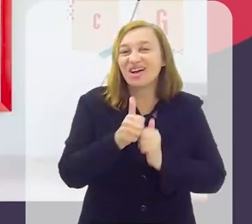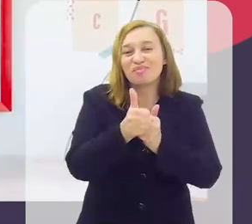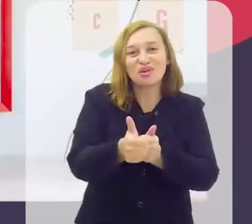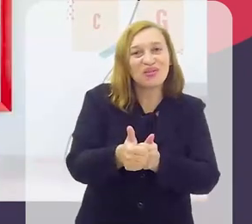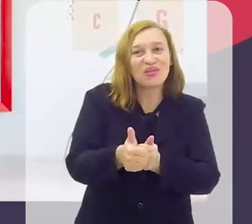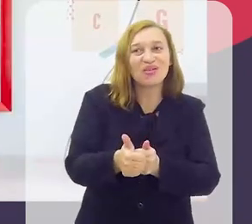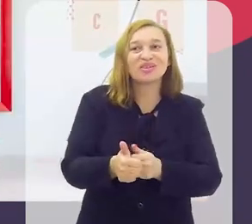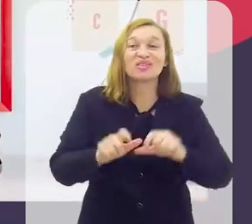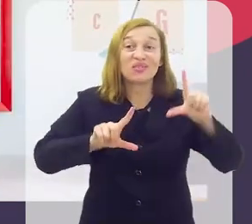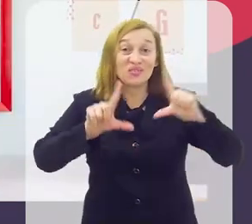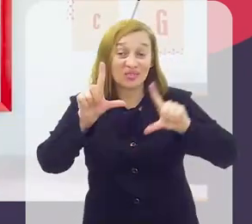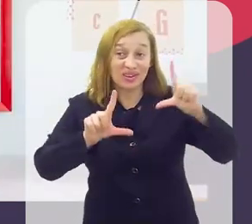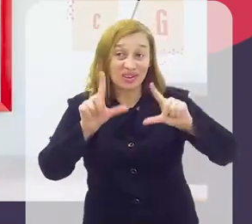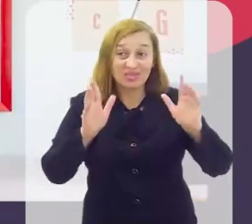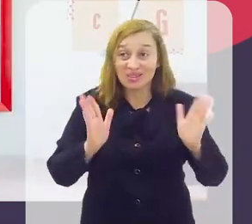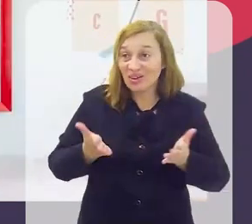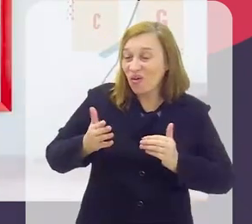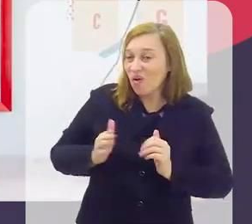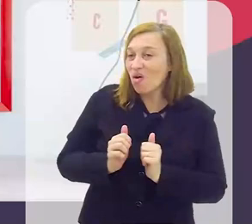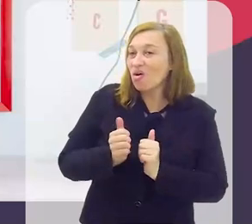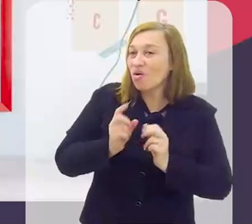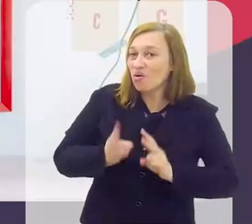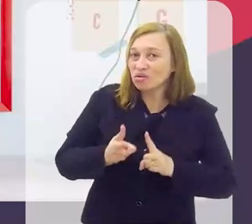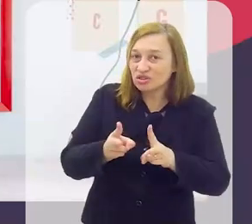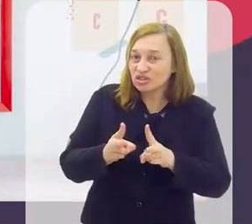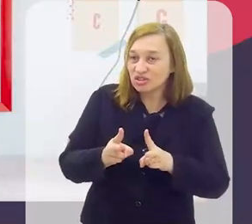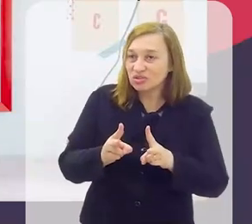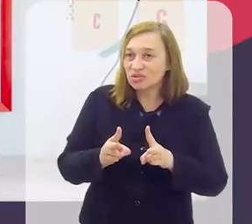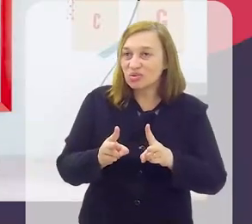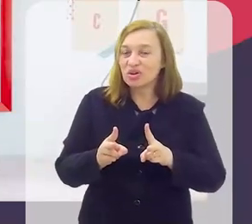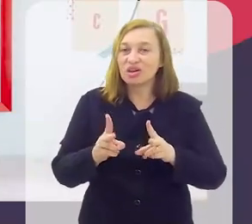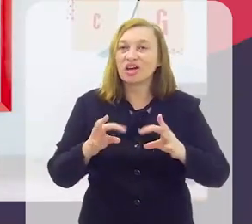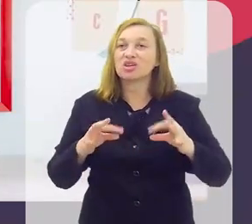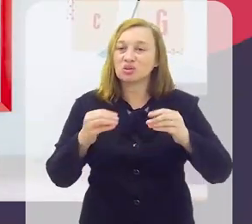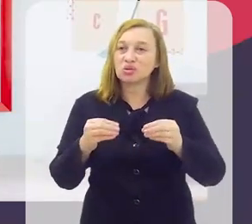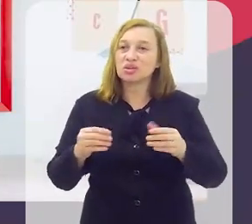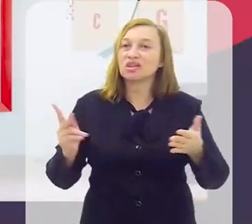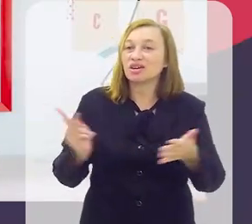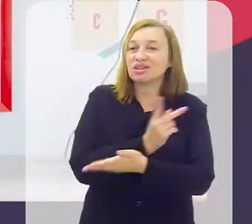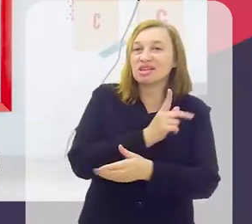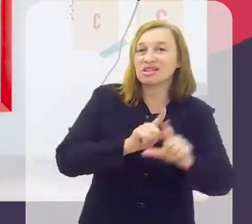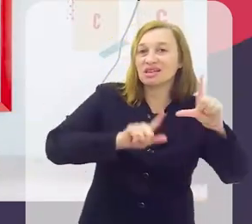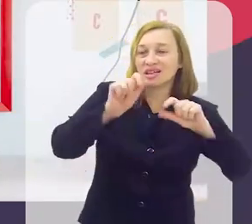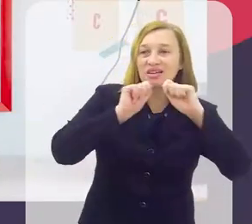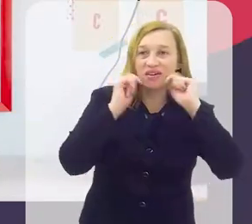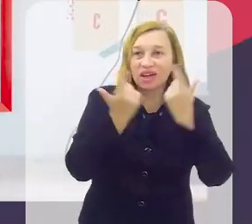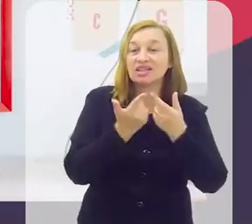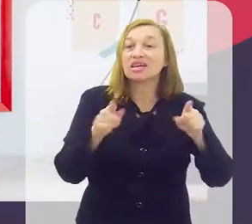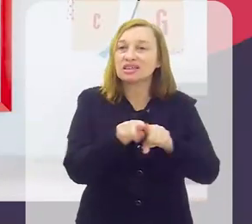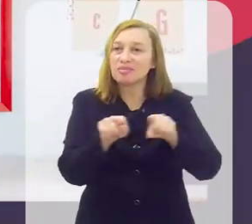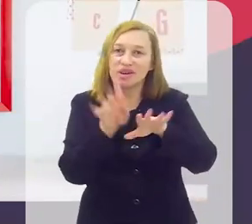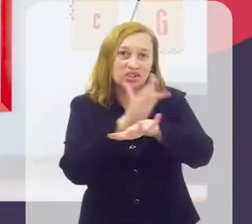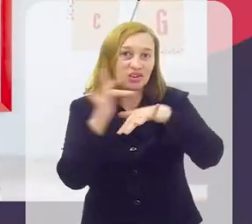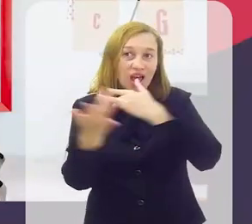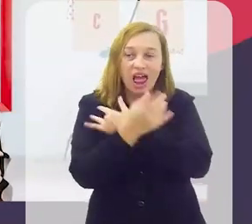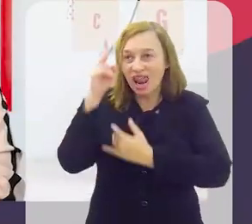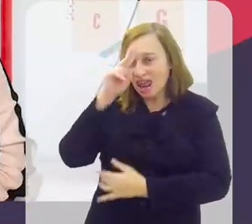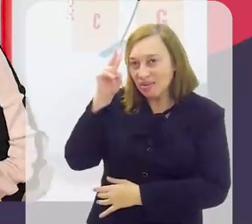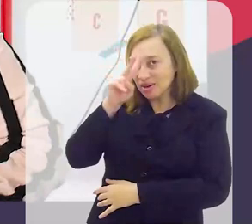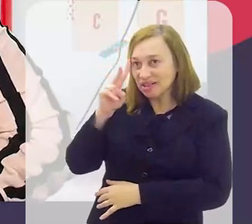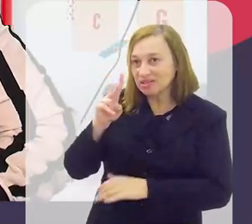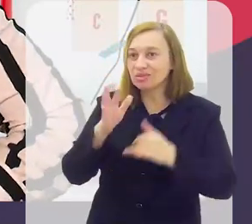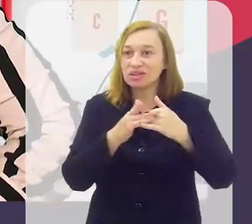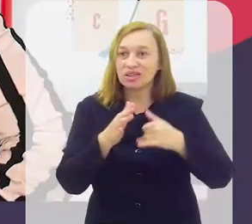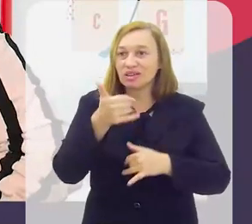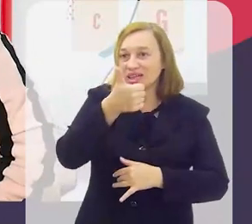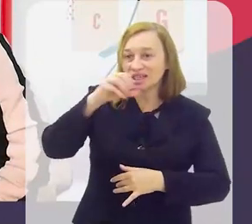também a você que acompanhou o programa de hoje. Continue de olho na programação da TV Alerj e também acompanhe as nossas redes sociais. Lembrando que